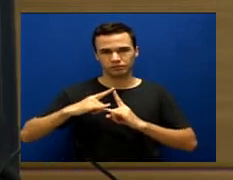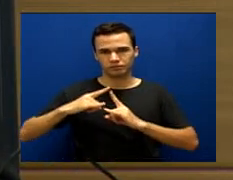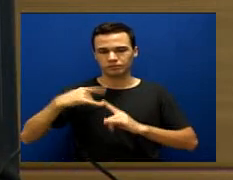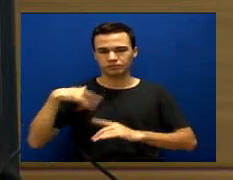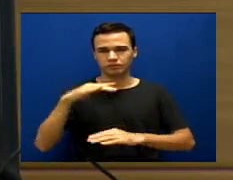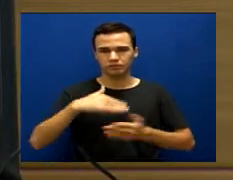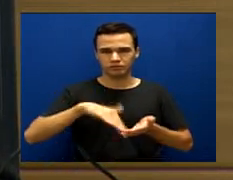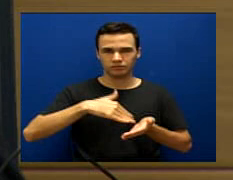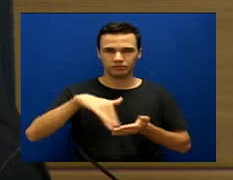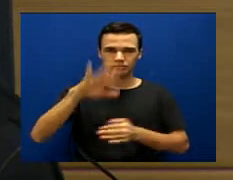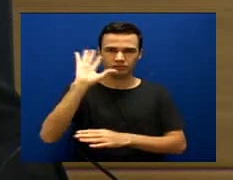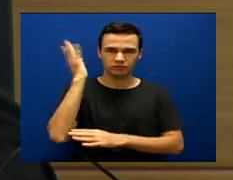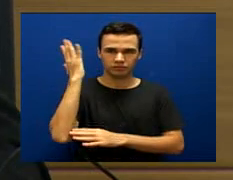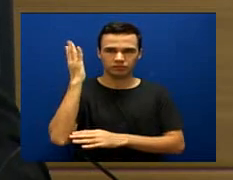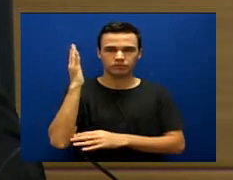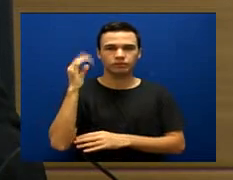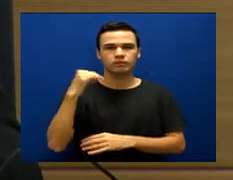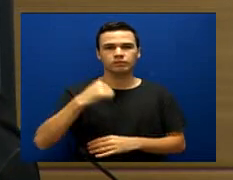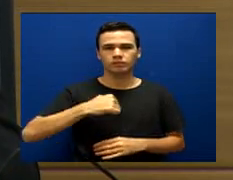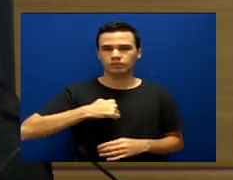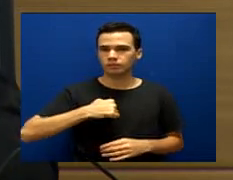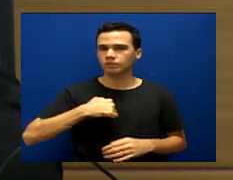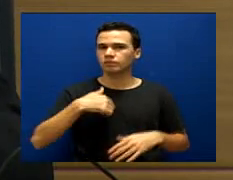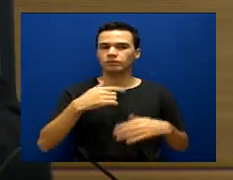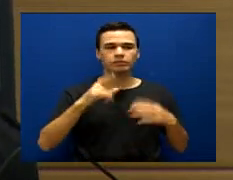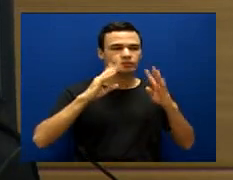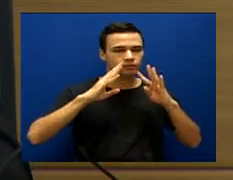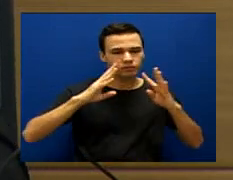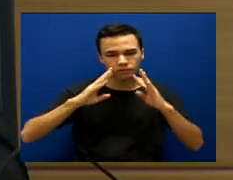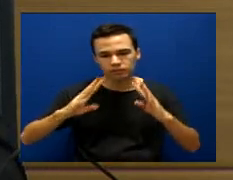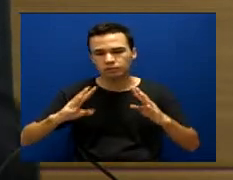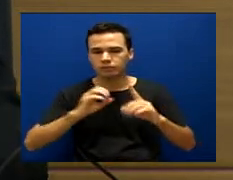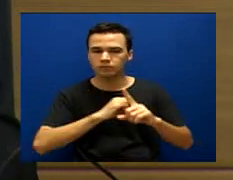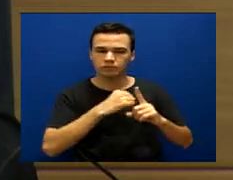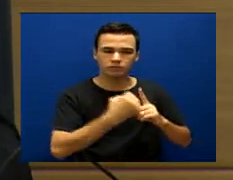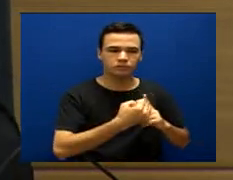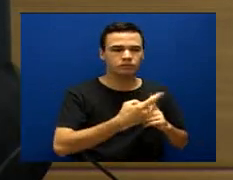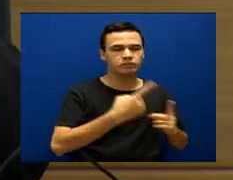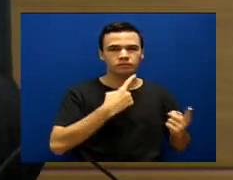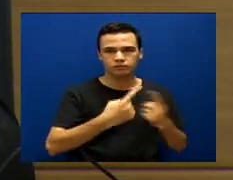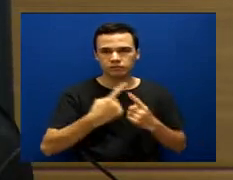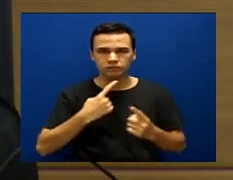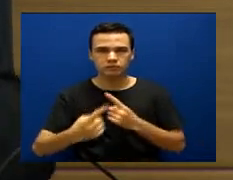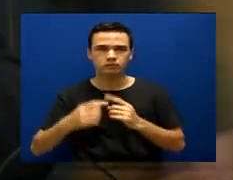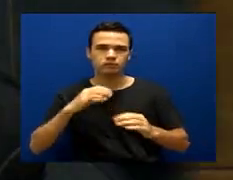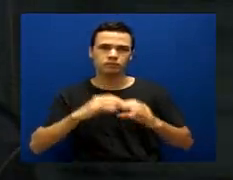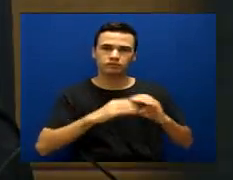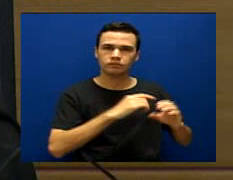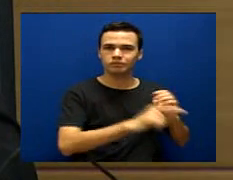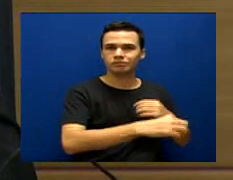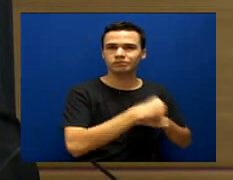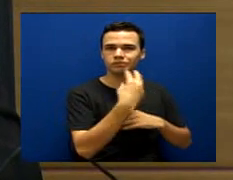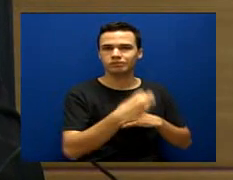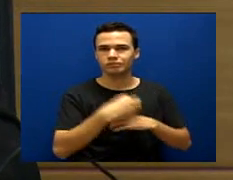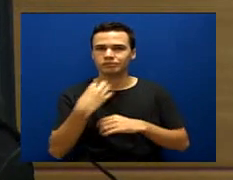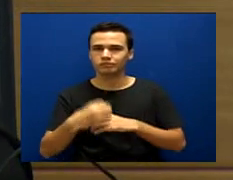SEMA, quanto mais dá oportunidade de ouvir a sociedade, ouvimos a sociedade, as